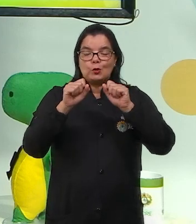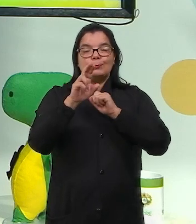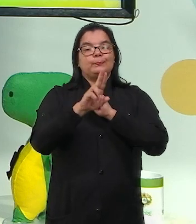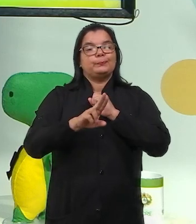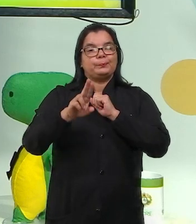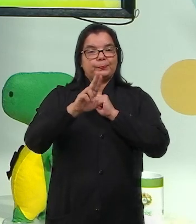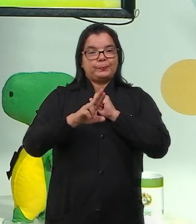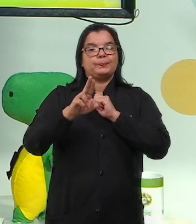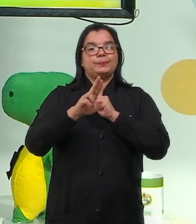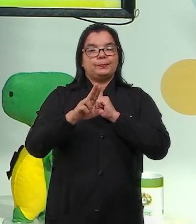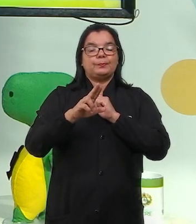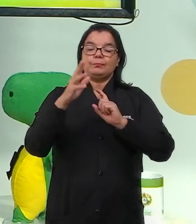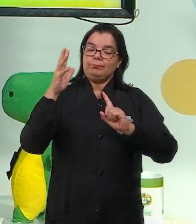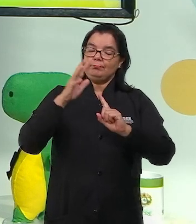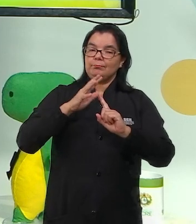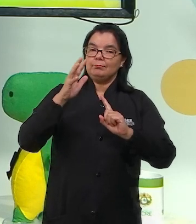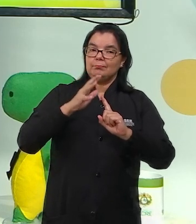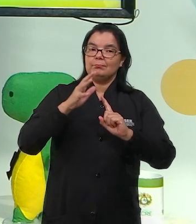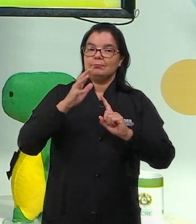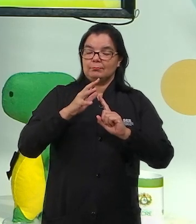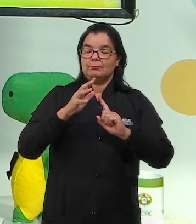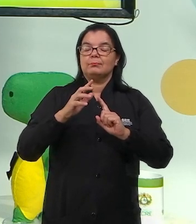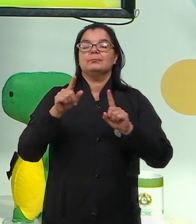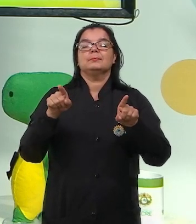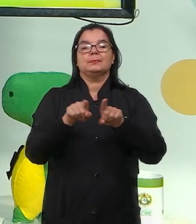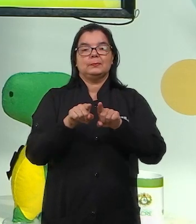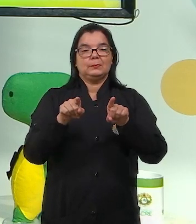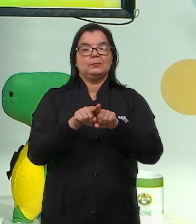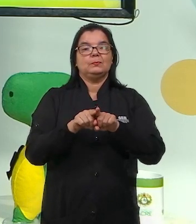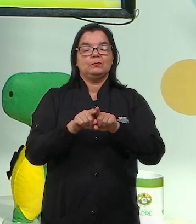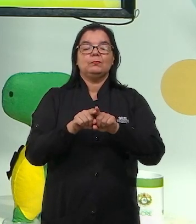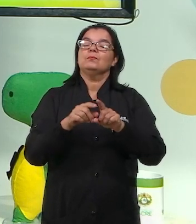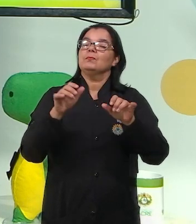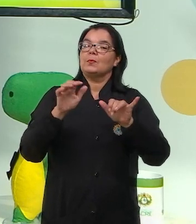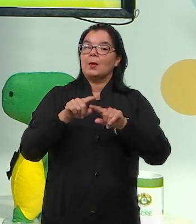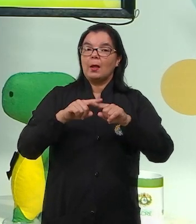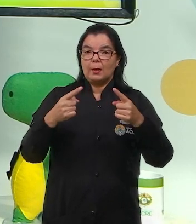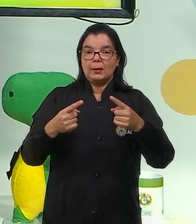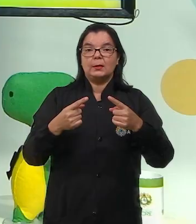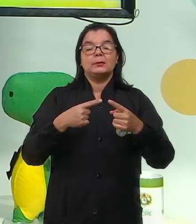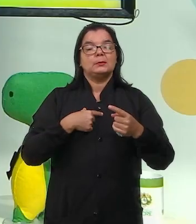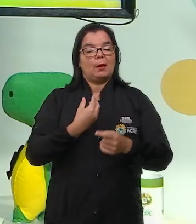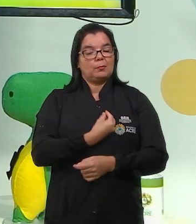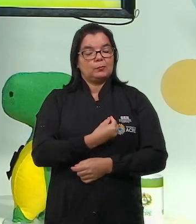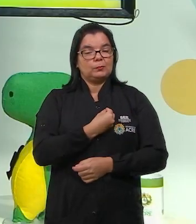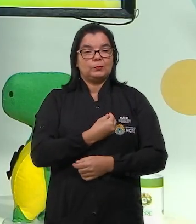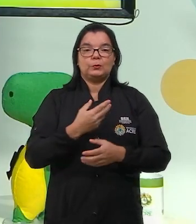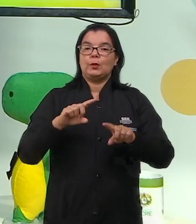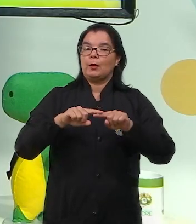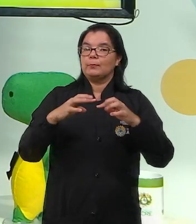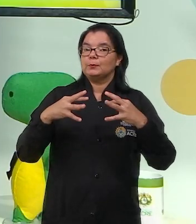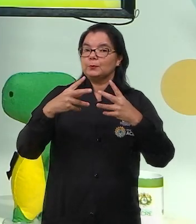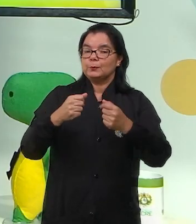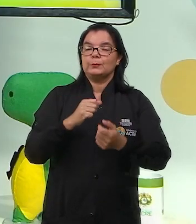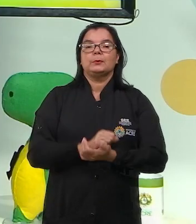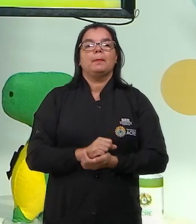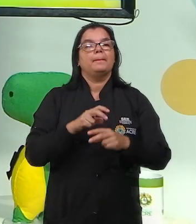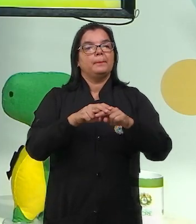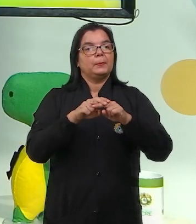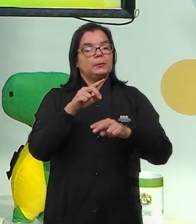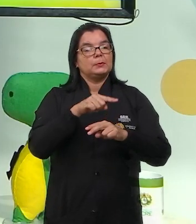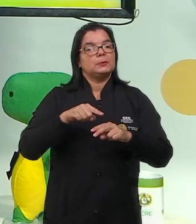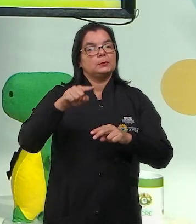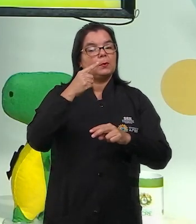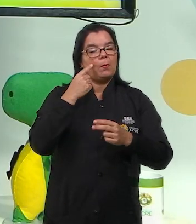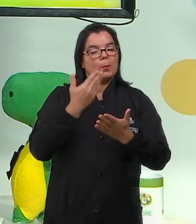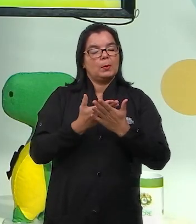utilizada na forma de persuadir, de convencer, de influenciar a realizar algo. É por isso que quando você